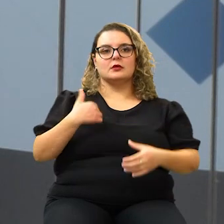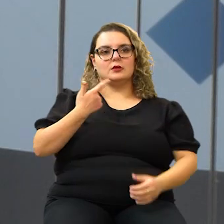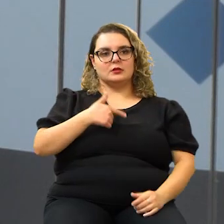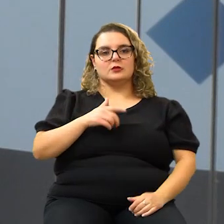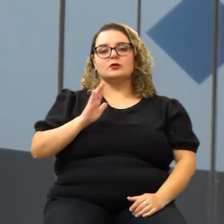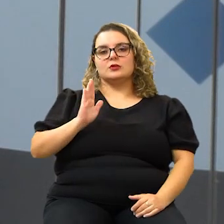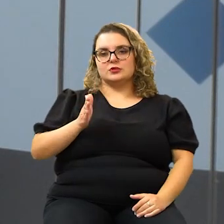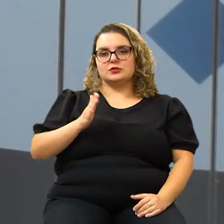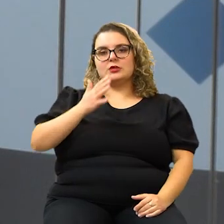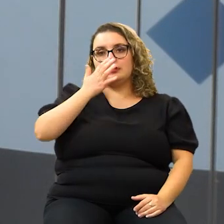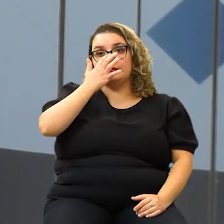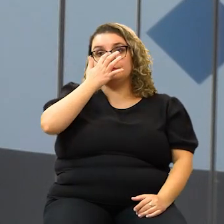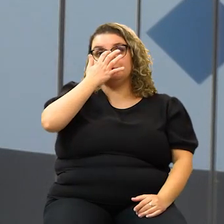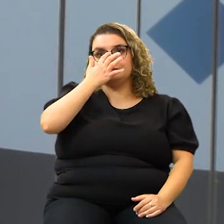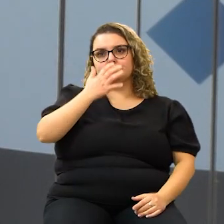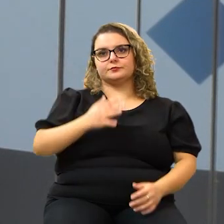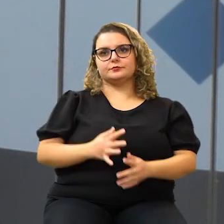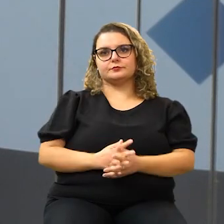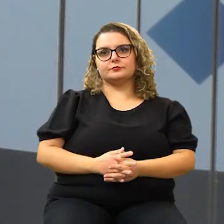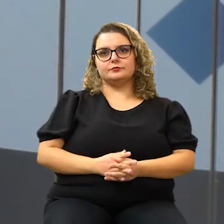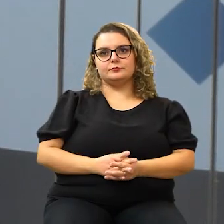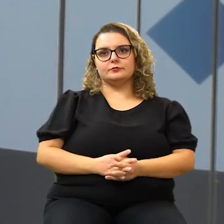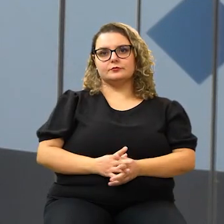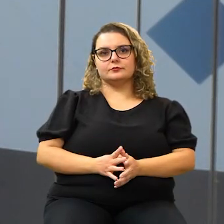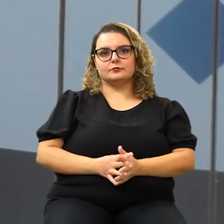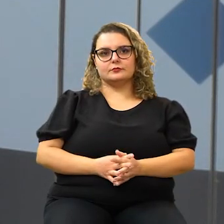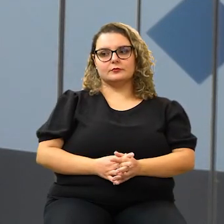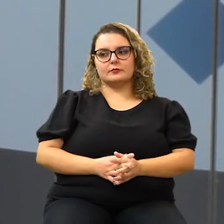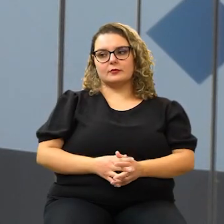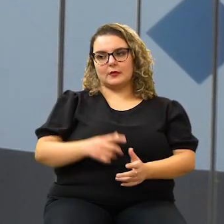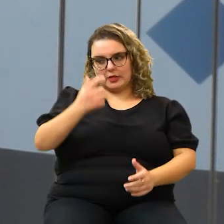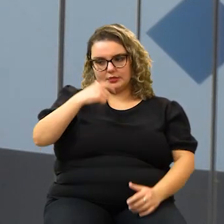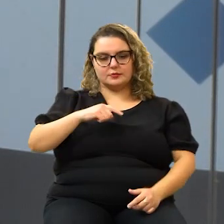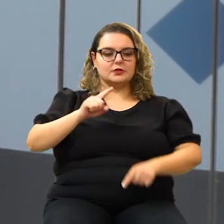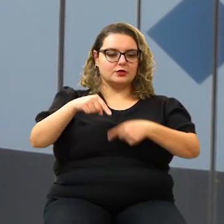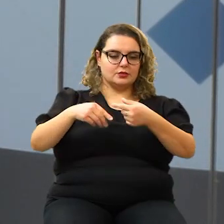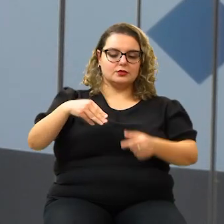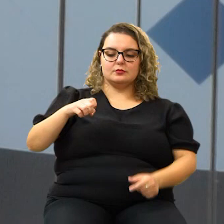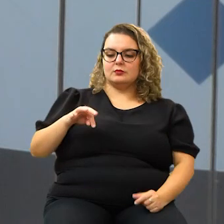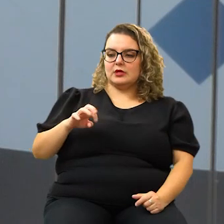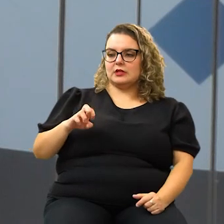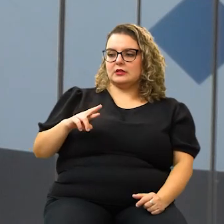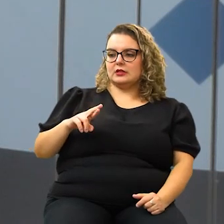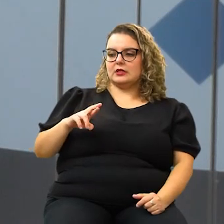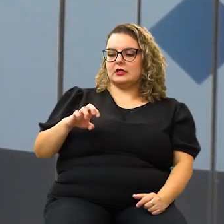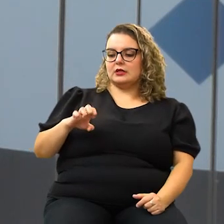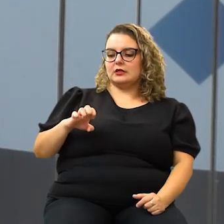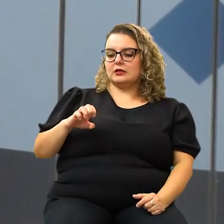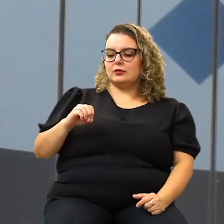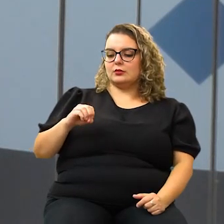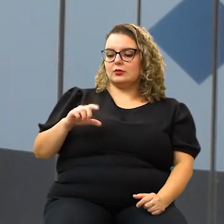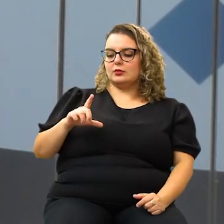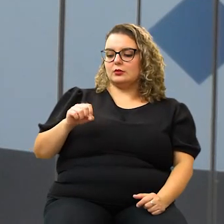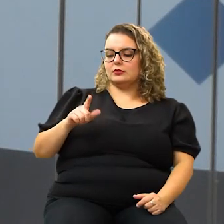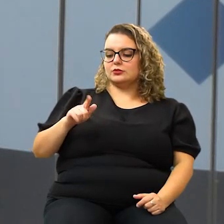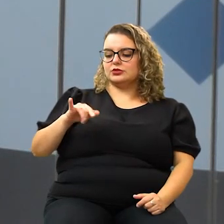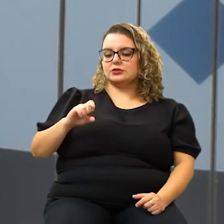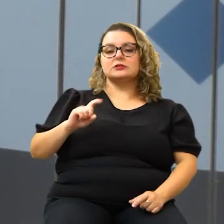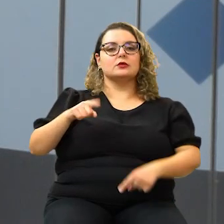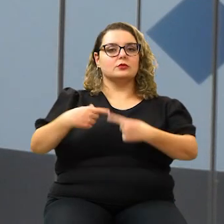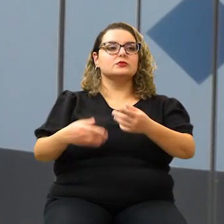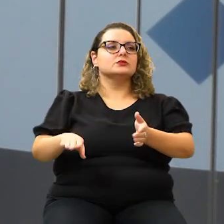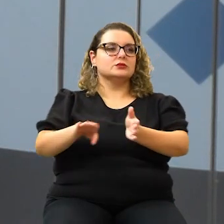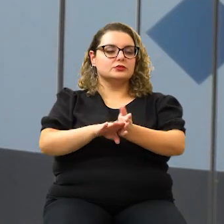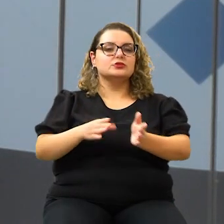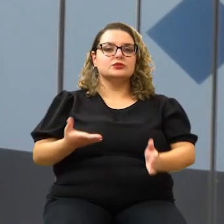já, além de mim, né, outros meteorologistas no CEPAGRE já estão chegando, né, e